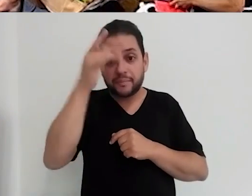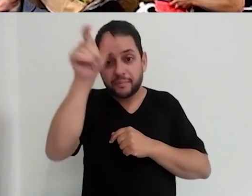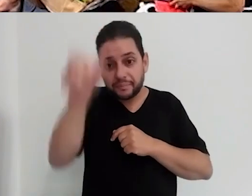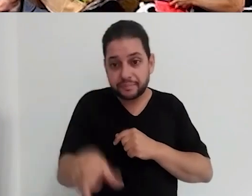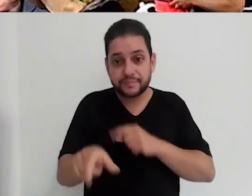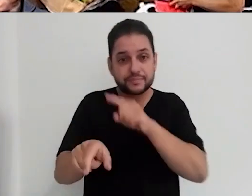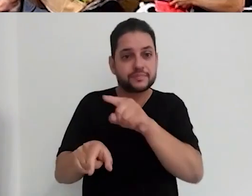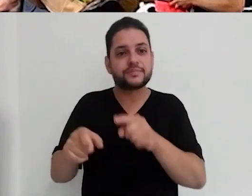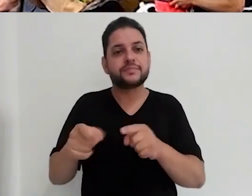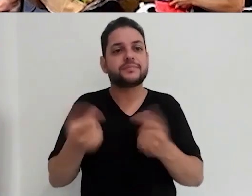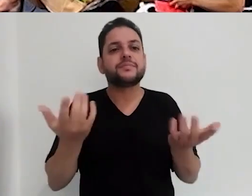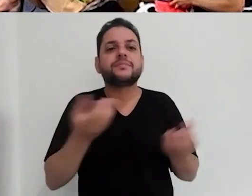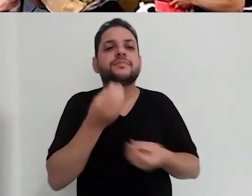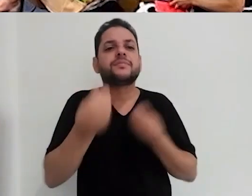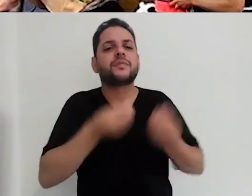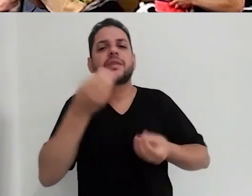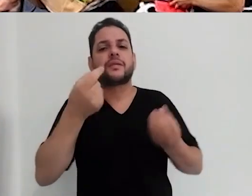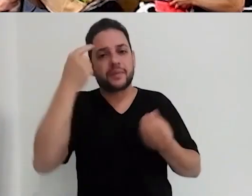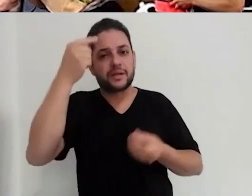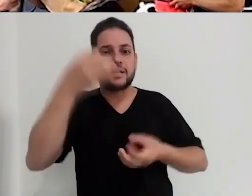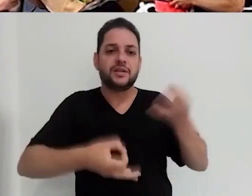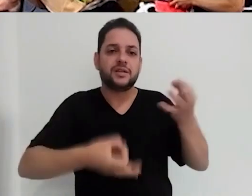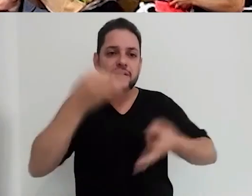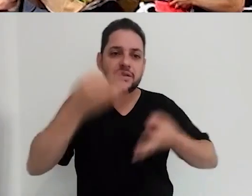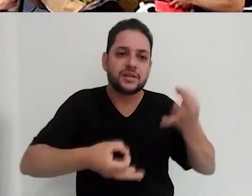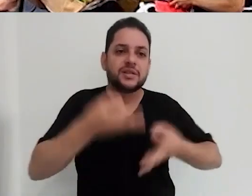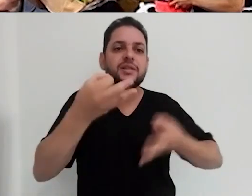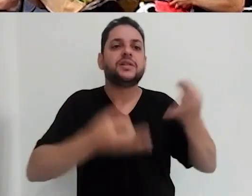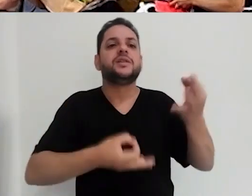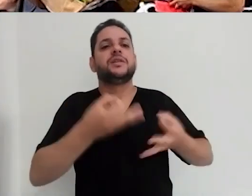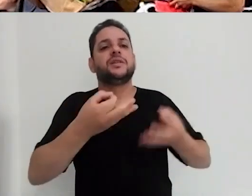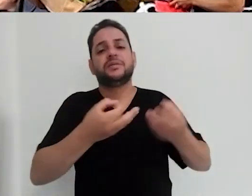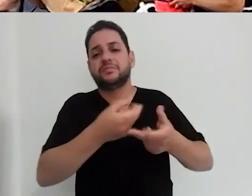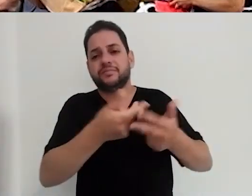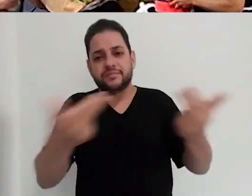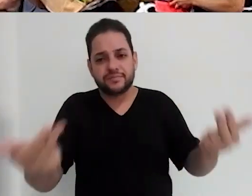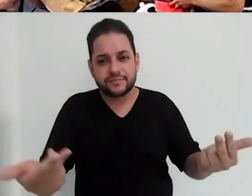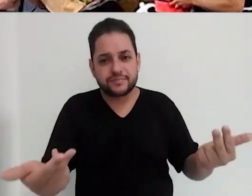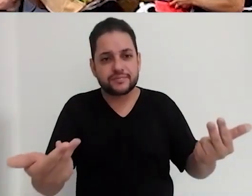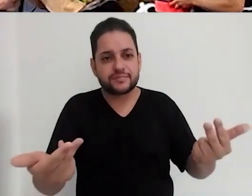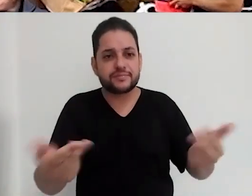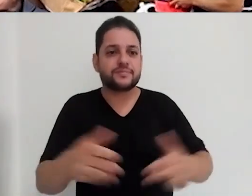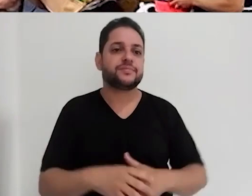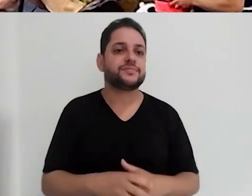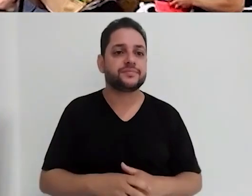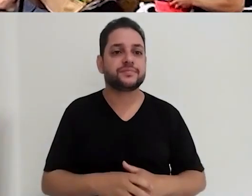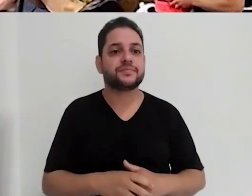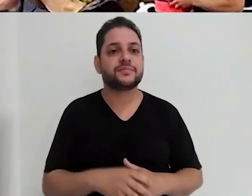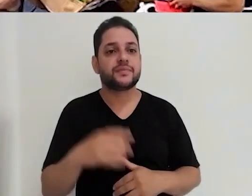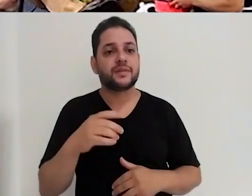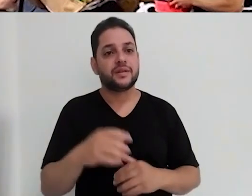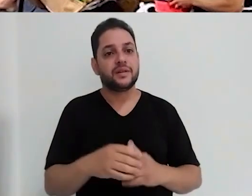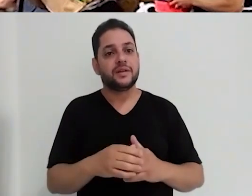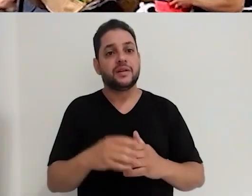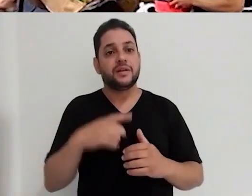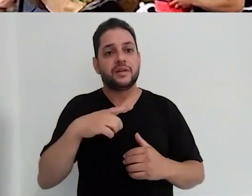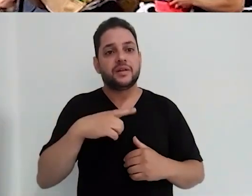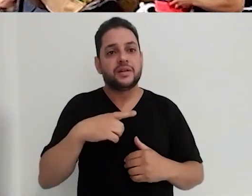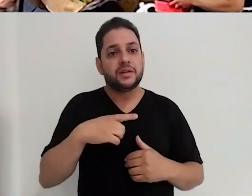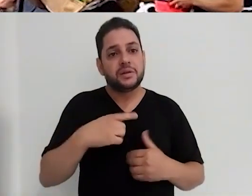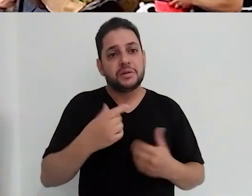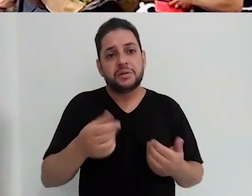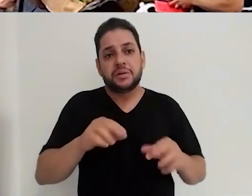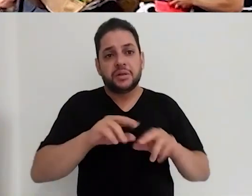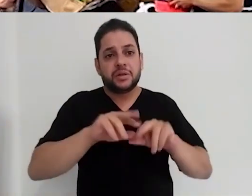essa questão do judiciário, das penas e etc. Assim, o caso do Champinha, que está até, acho que é a única pessoa que está